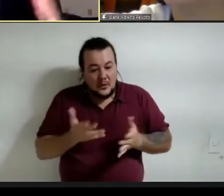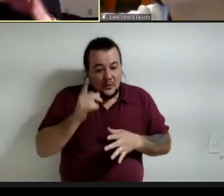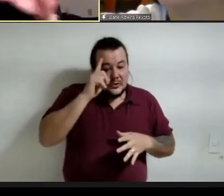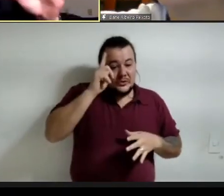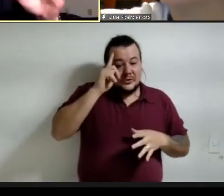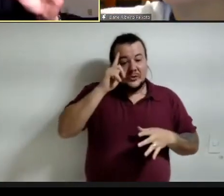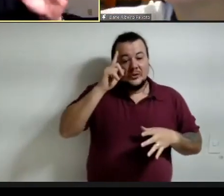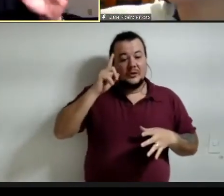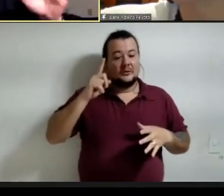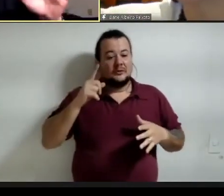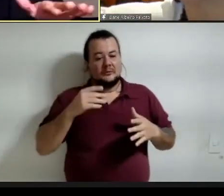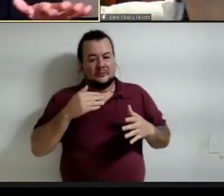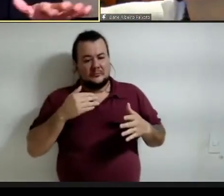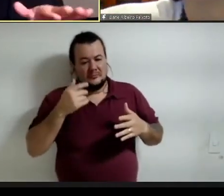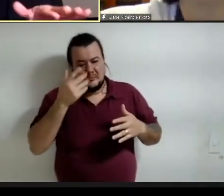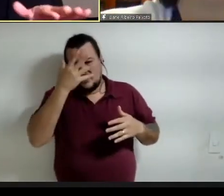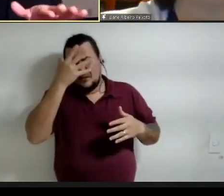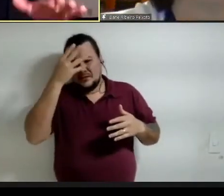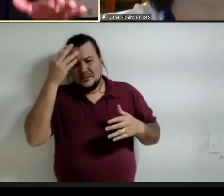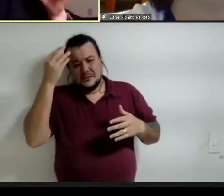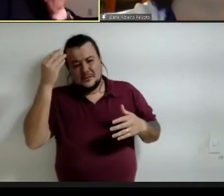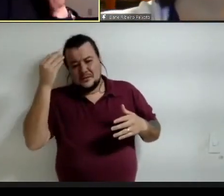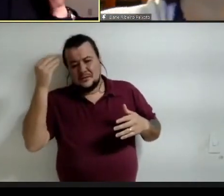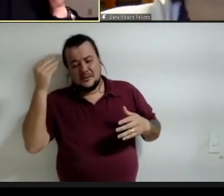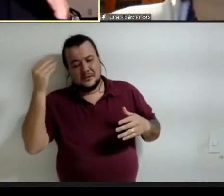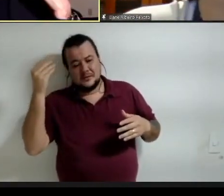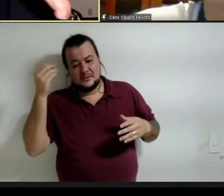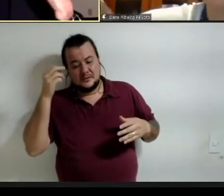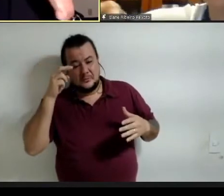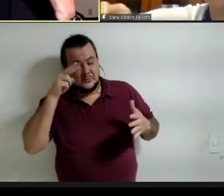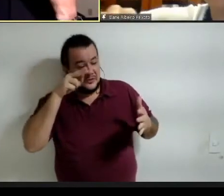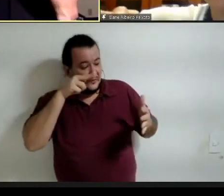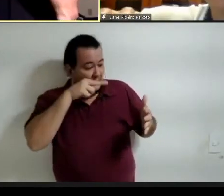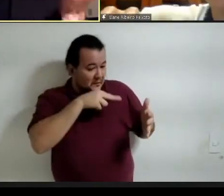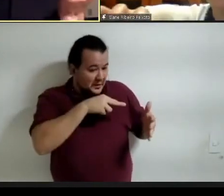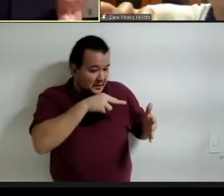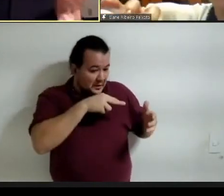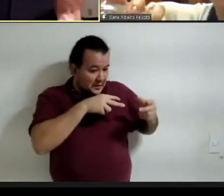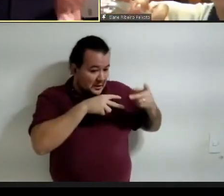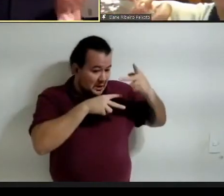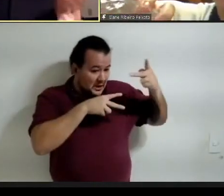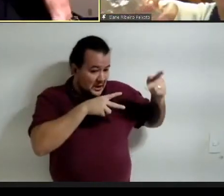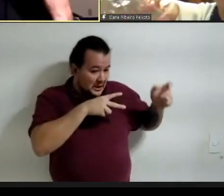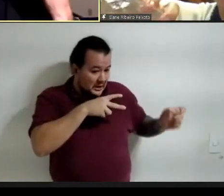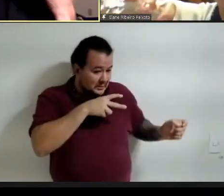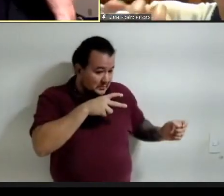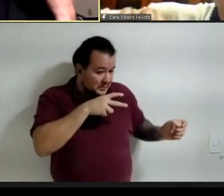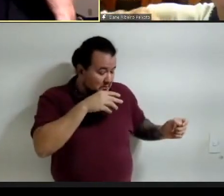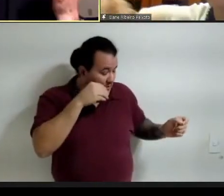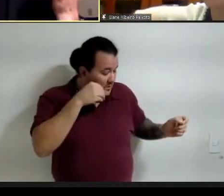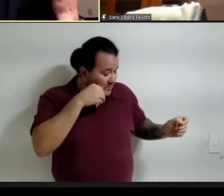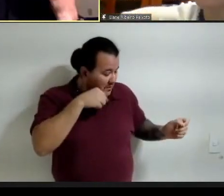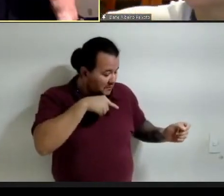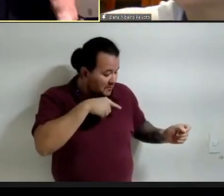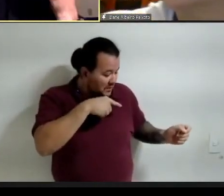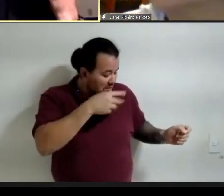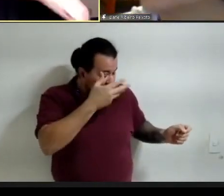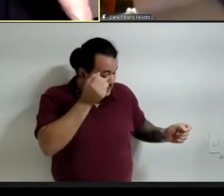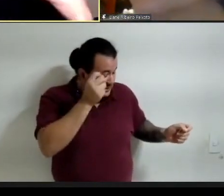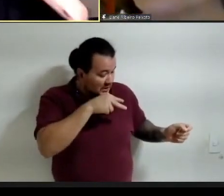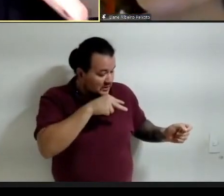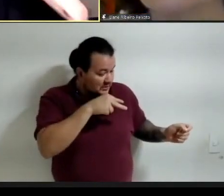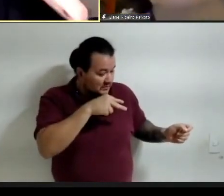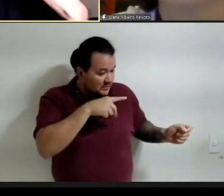A gente esquece de olhar para quem está mais frágil. Eu acho que a gente precisa voltar a olhar. E tem muita gente olhando, tem muita